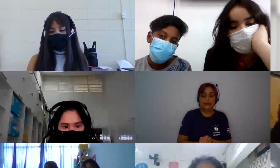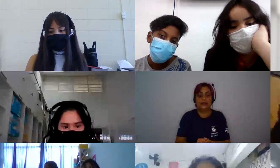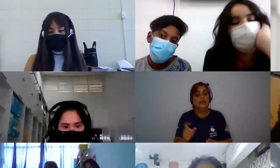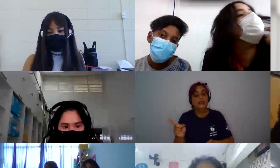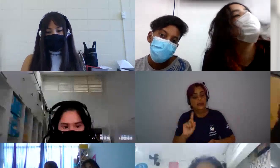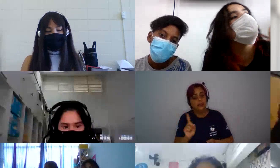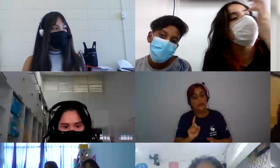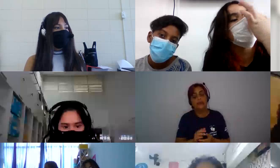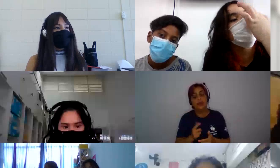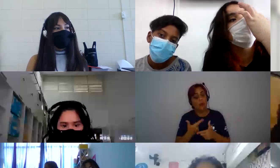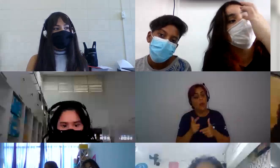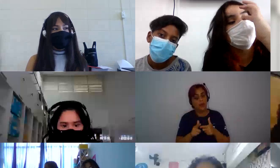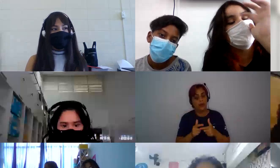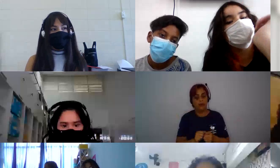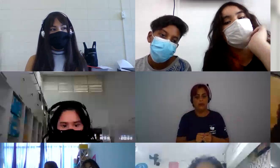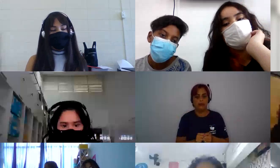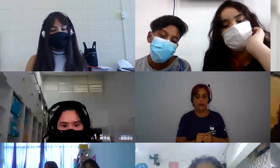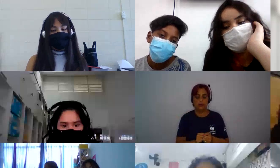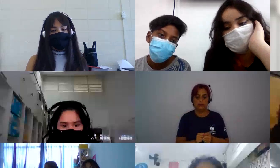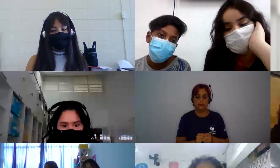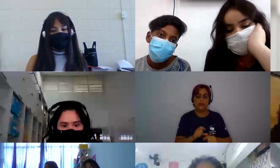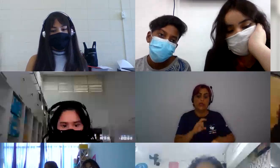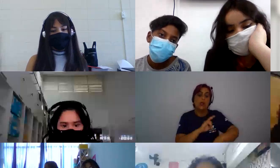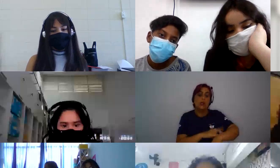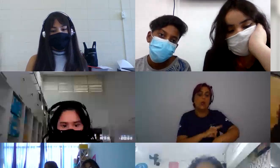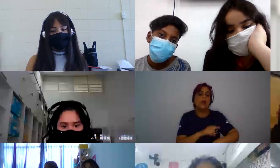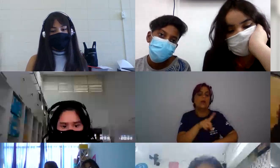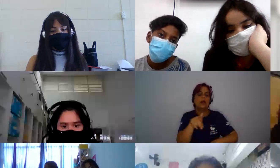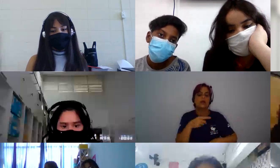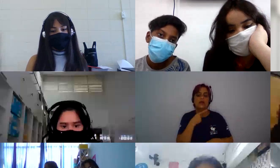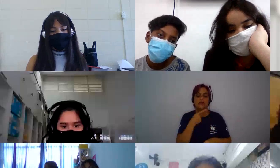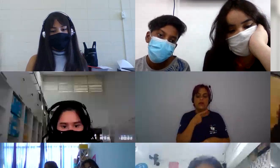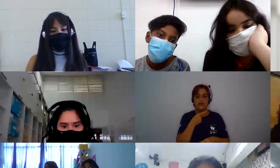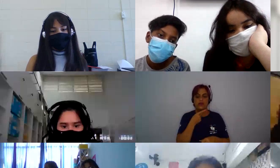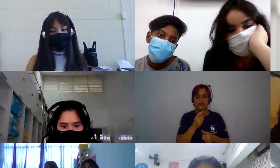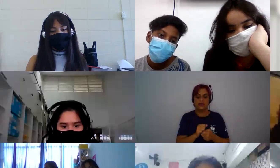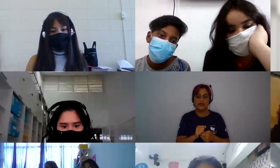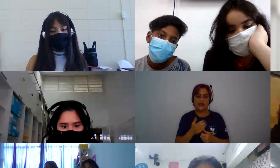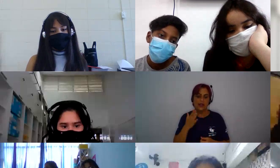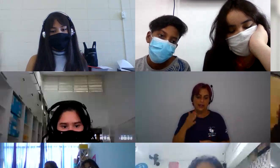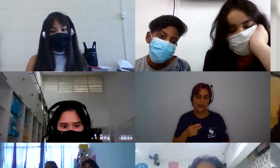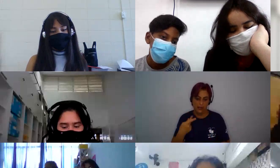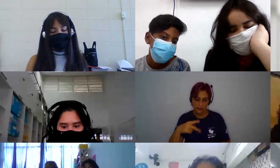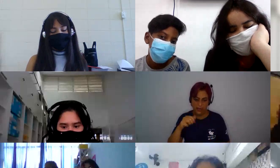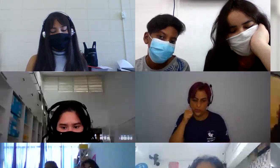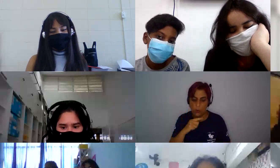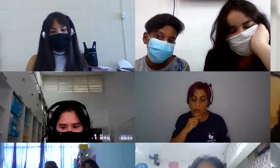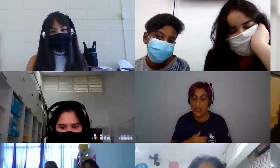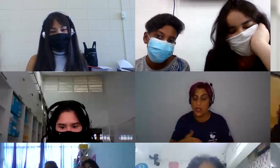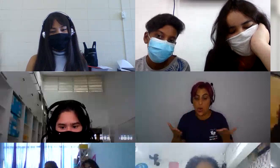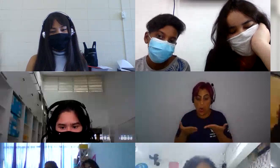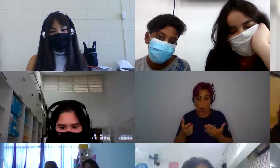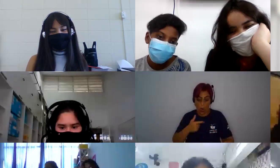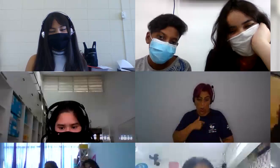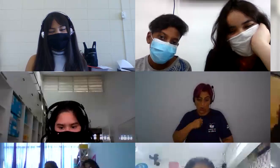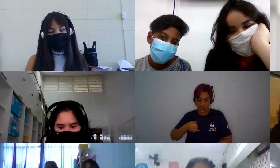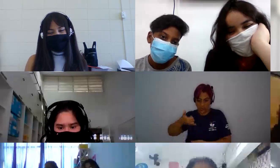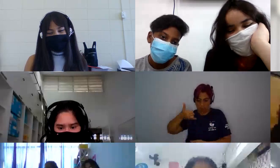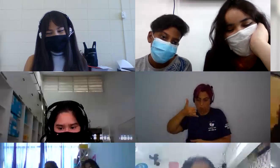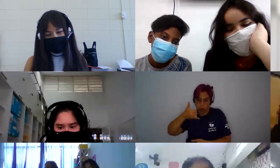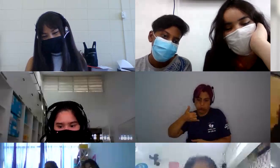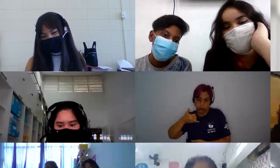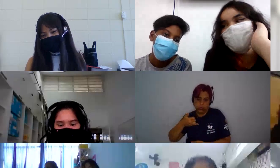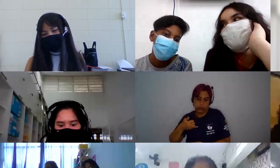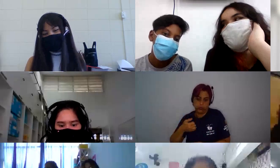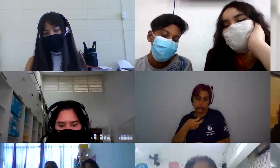intimidade. Júlia, você quando sai do banheiro, você fala assim para sua mãe, mãe, hoje eu fiz um cocô de 20 centímetros? Não. Não, né? Por